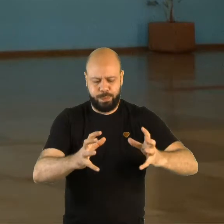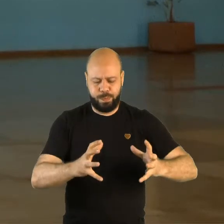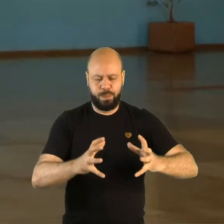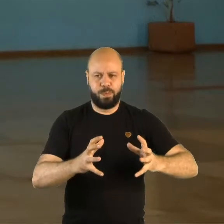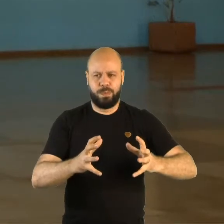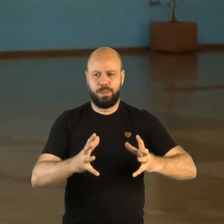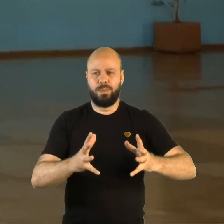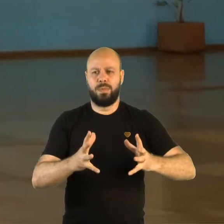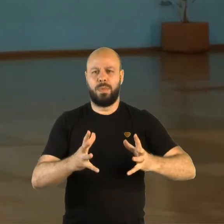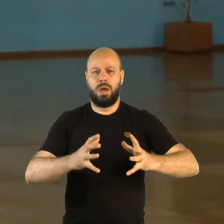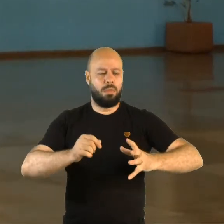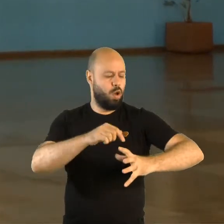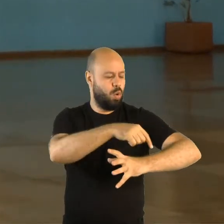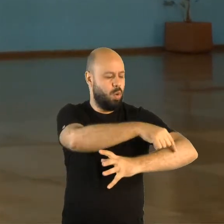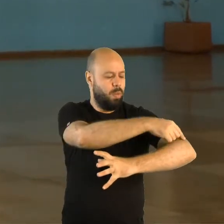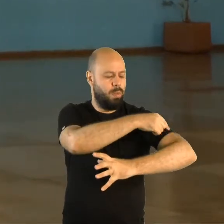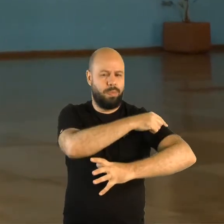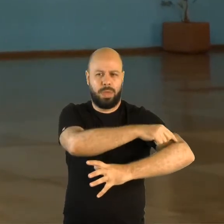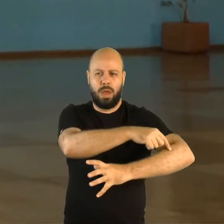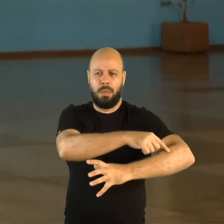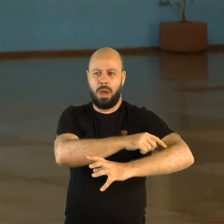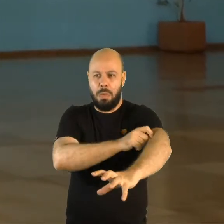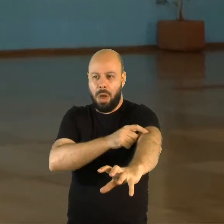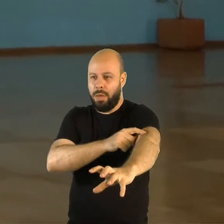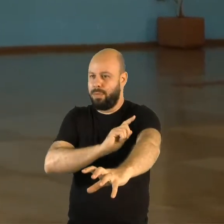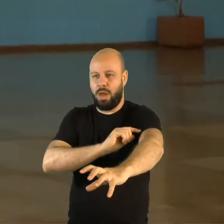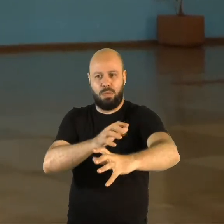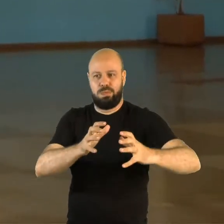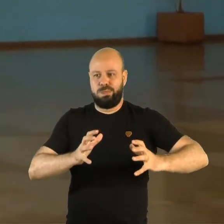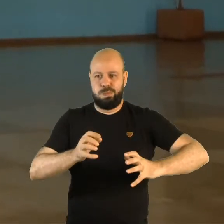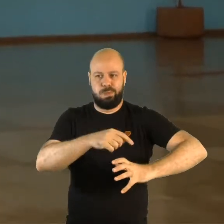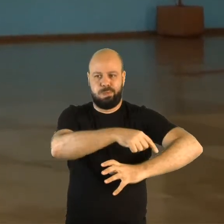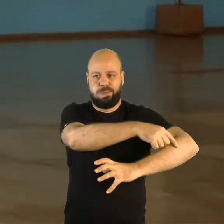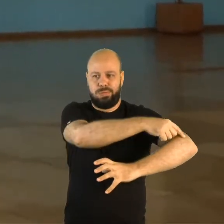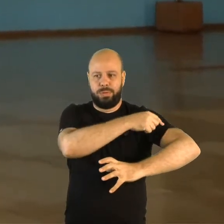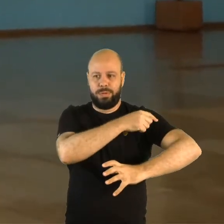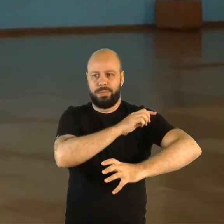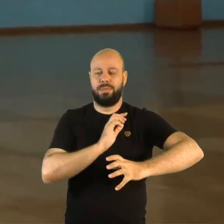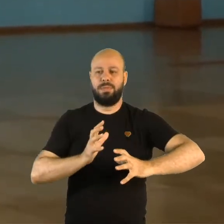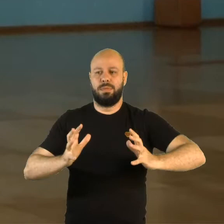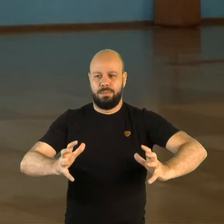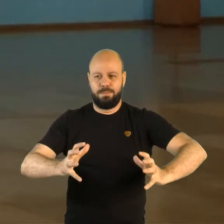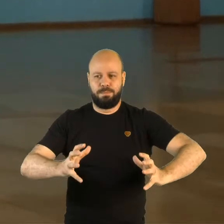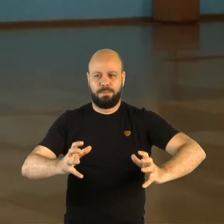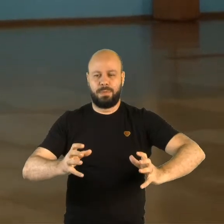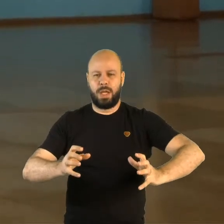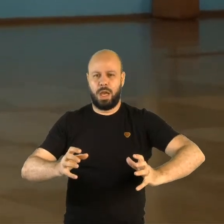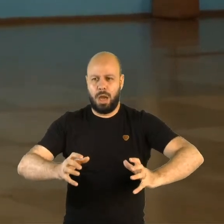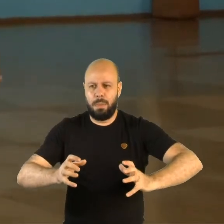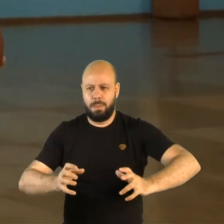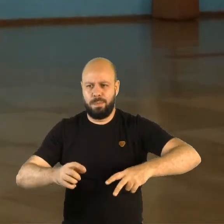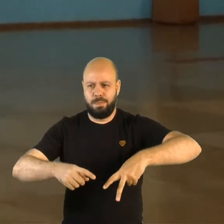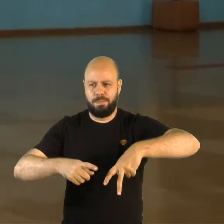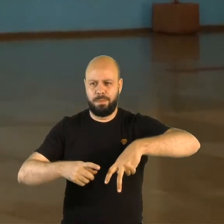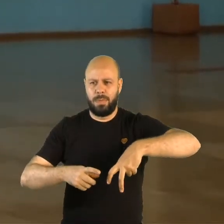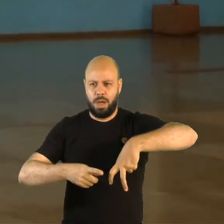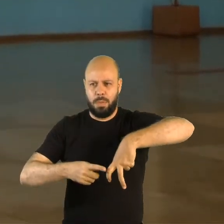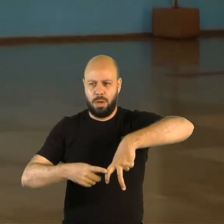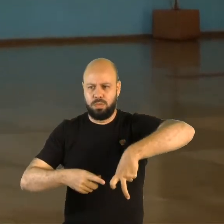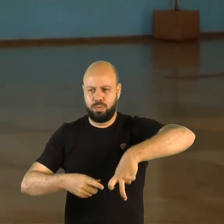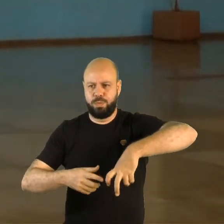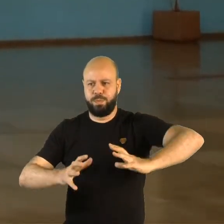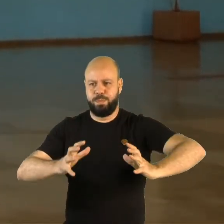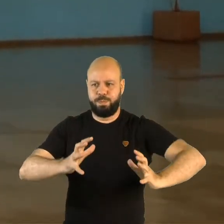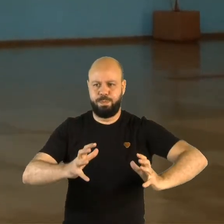bem abertas os cotovelos flexionados EA posição de tripla ameaça agora nós vamos